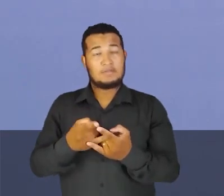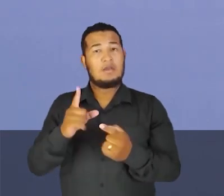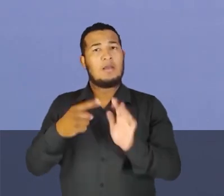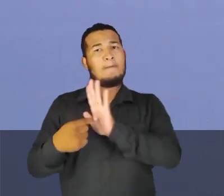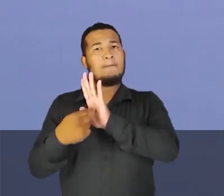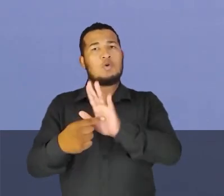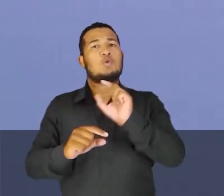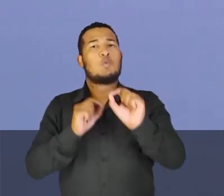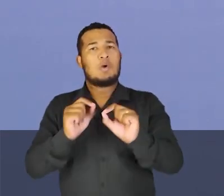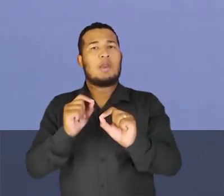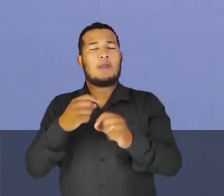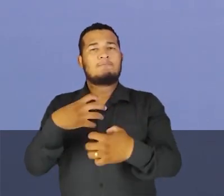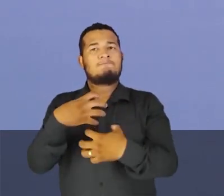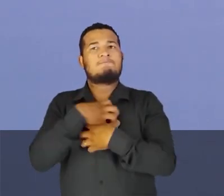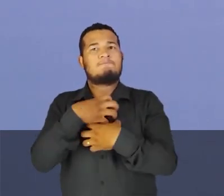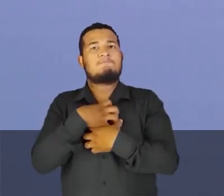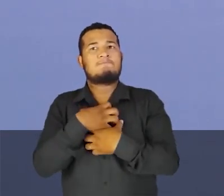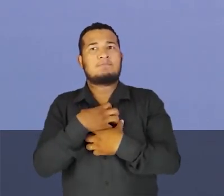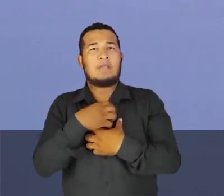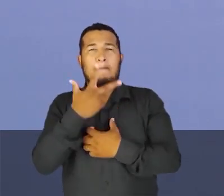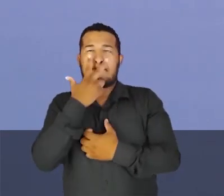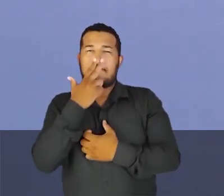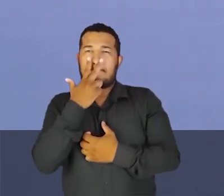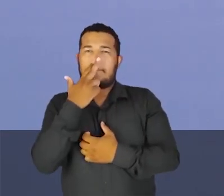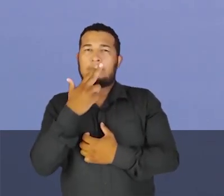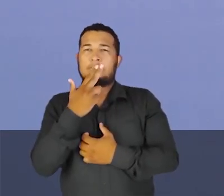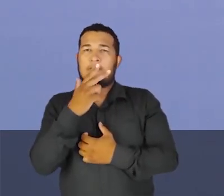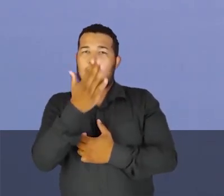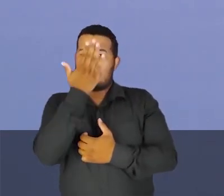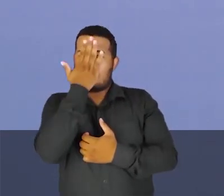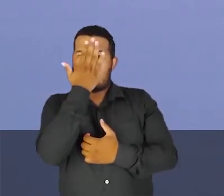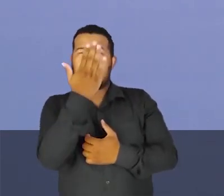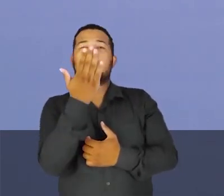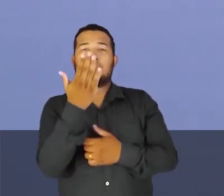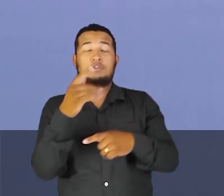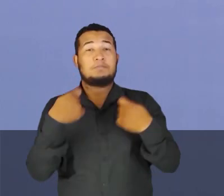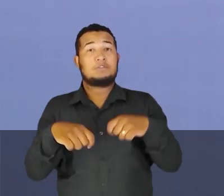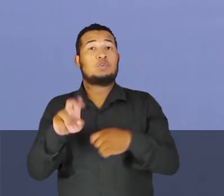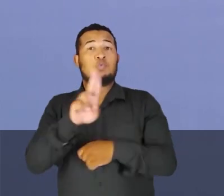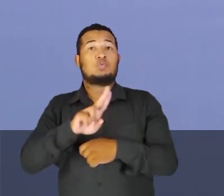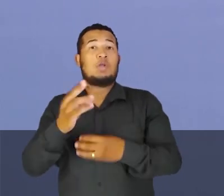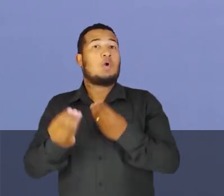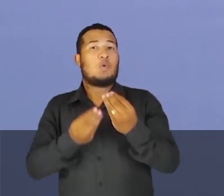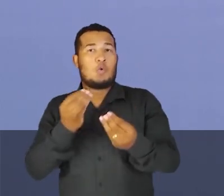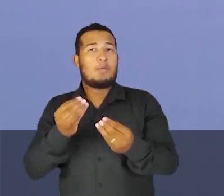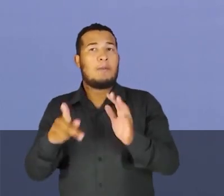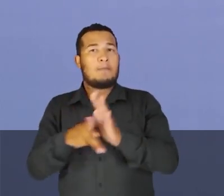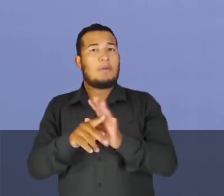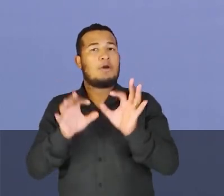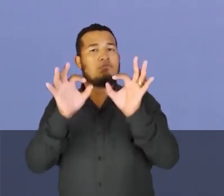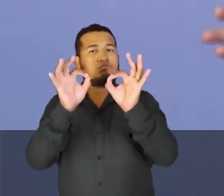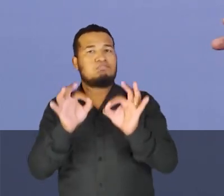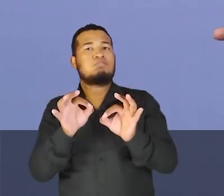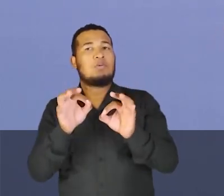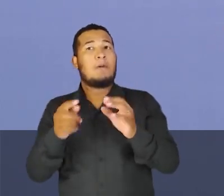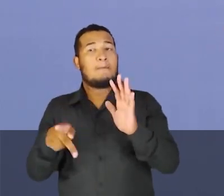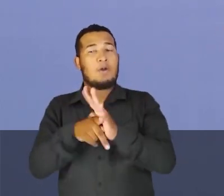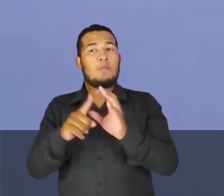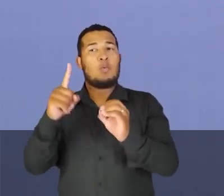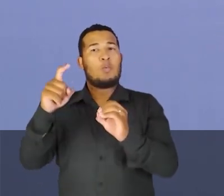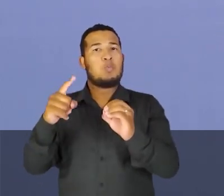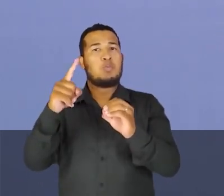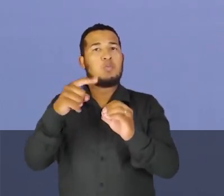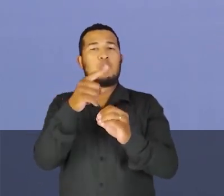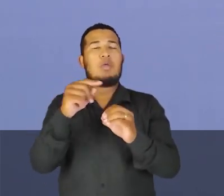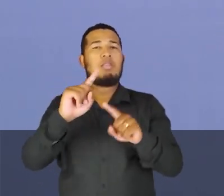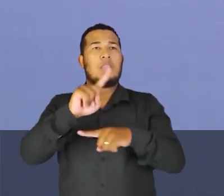apresenta uma parte frontal que deve ser utilizada para a acomodação do esperma